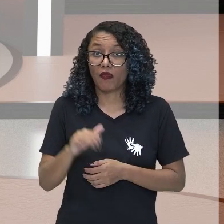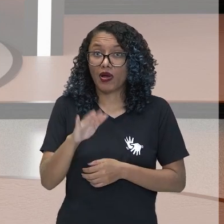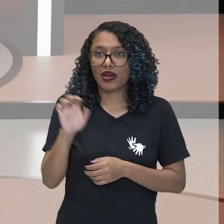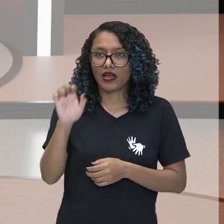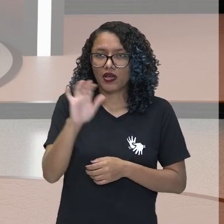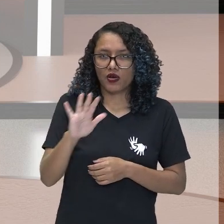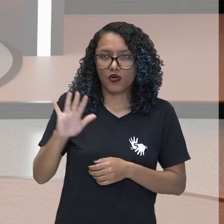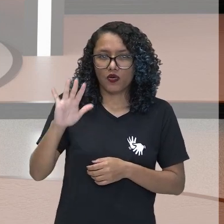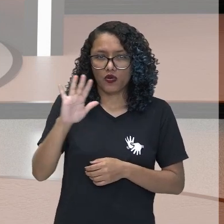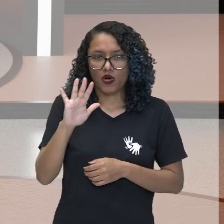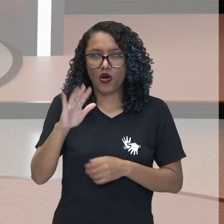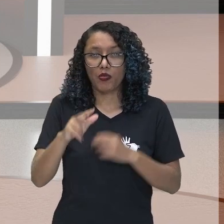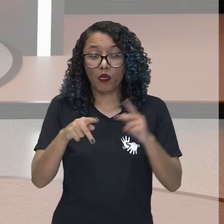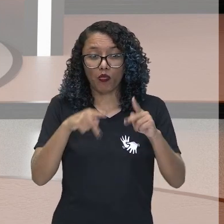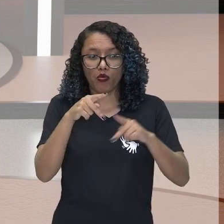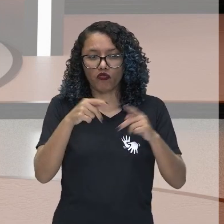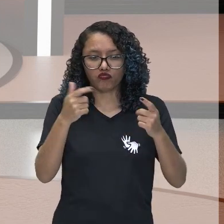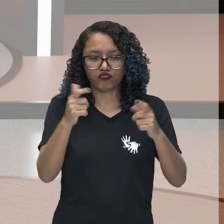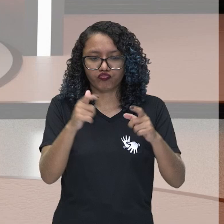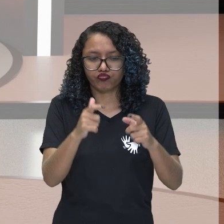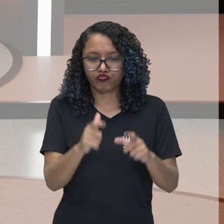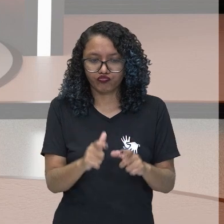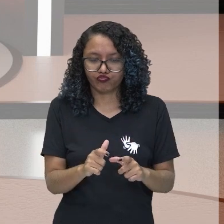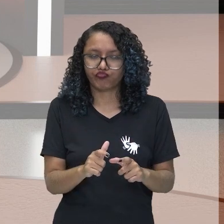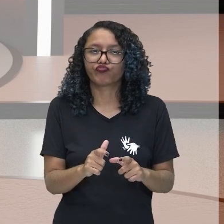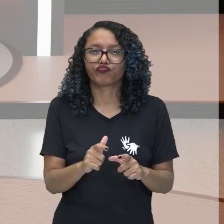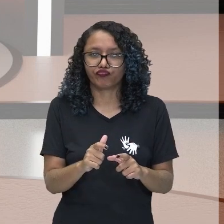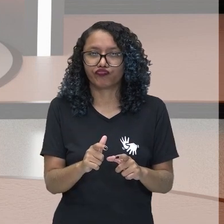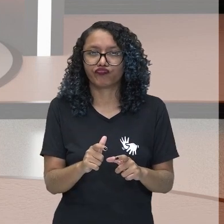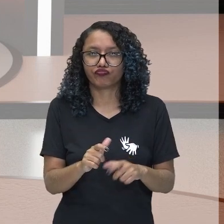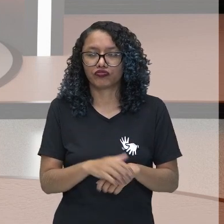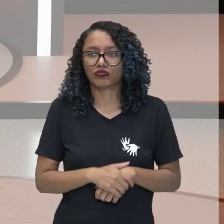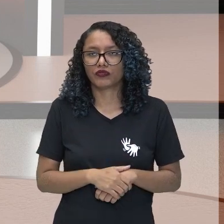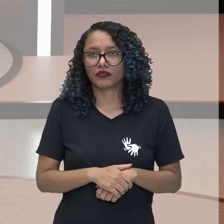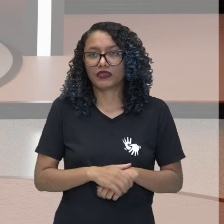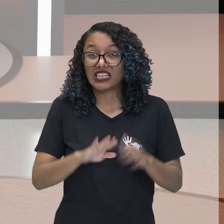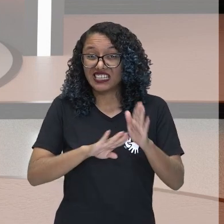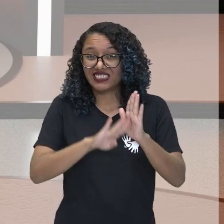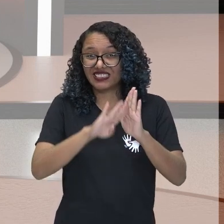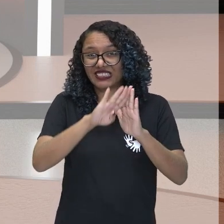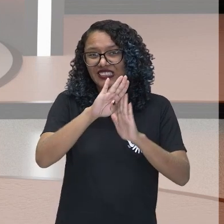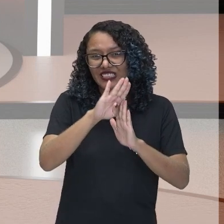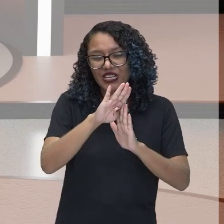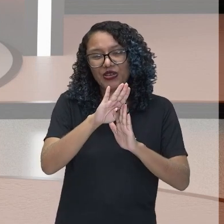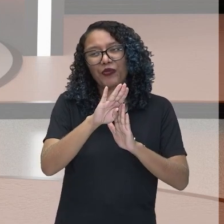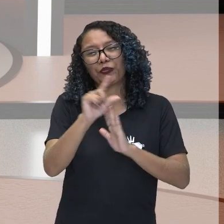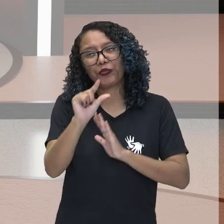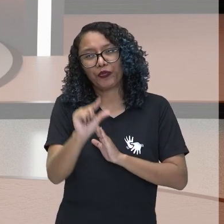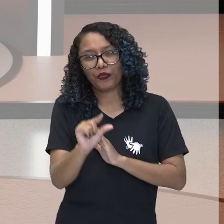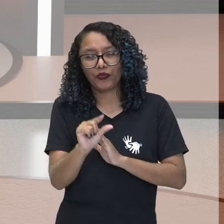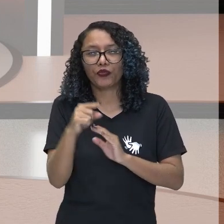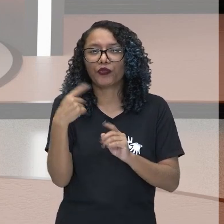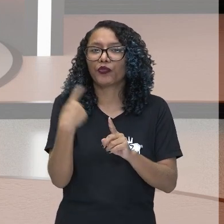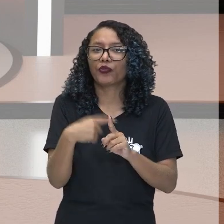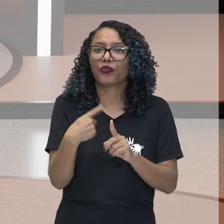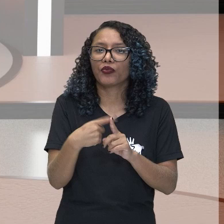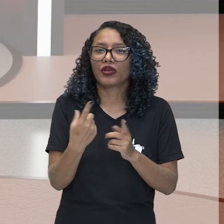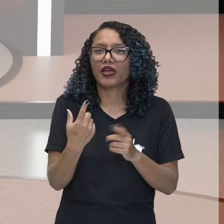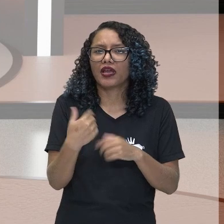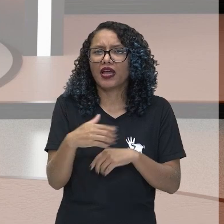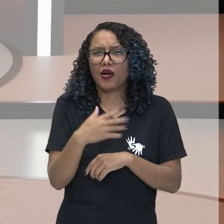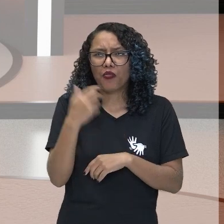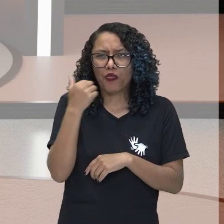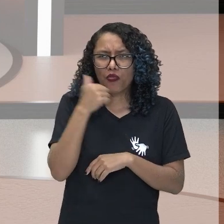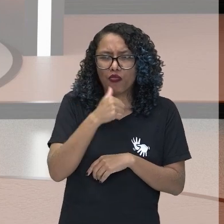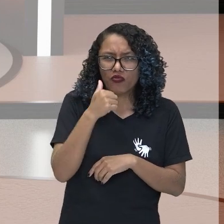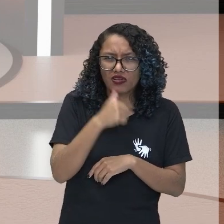de crescimento populacional, tá? Agora, por quê, né? Será que as mulheres, elas não querem ter mais